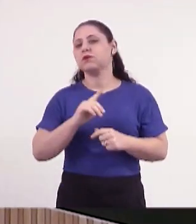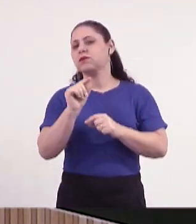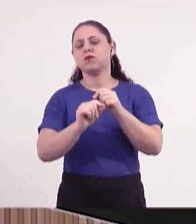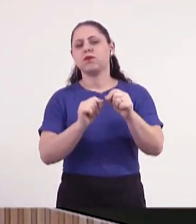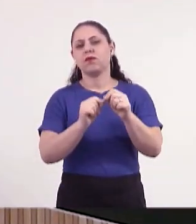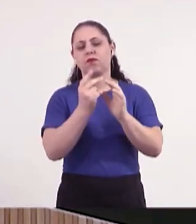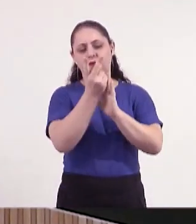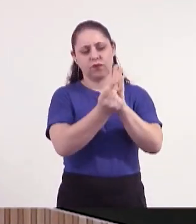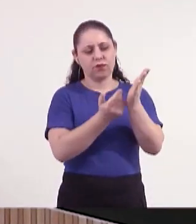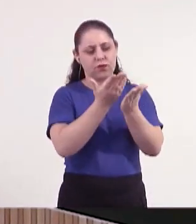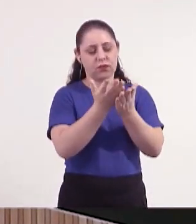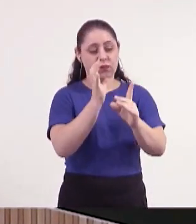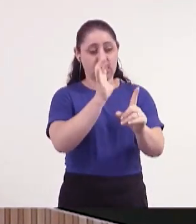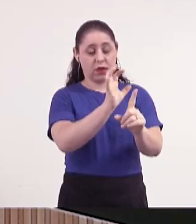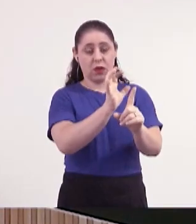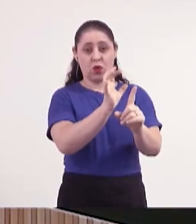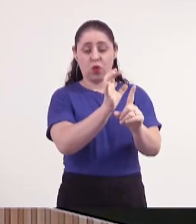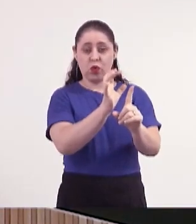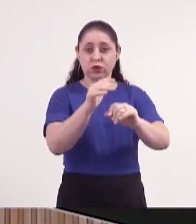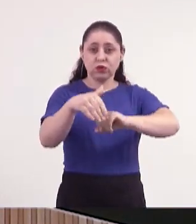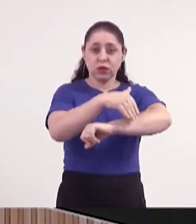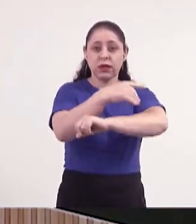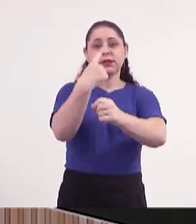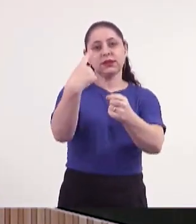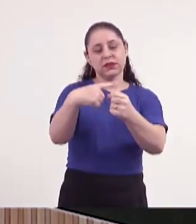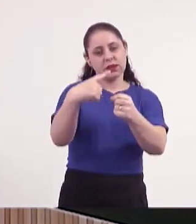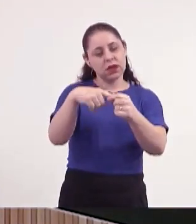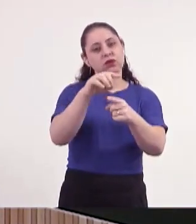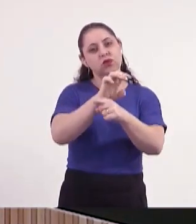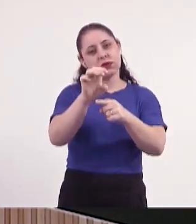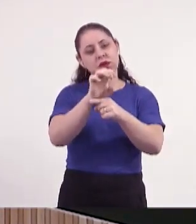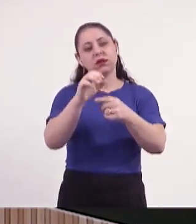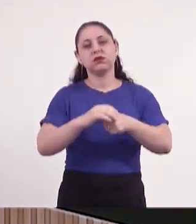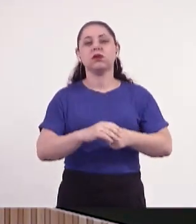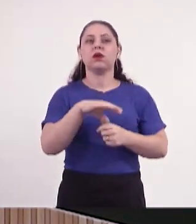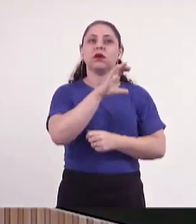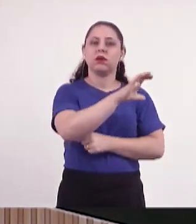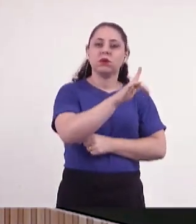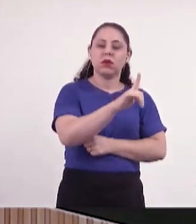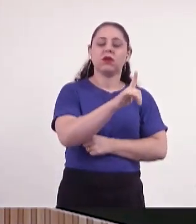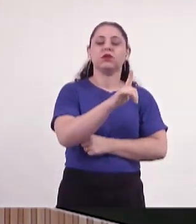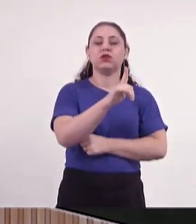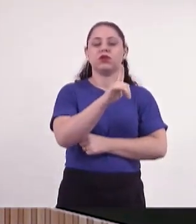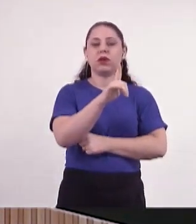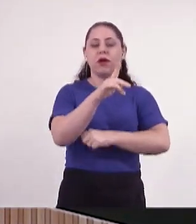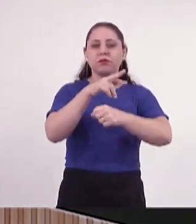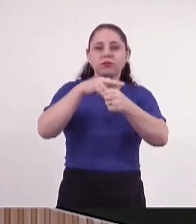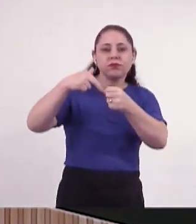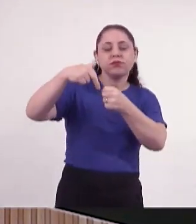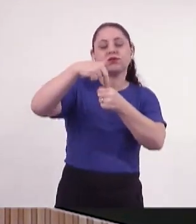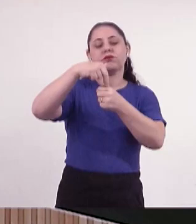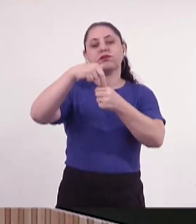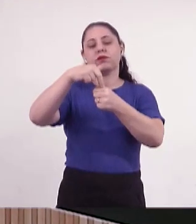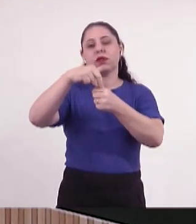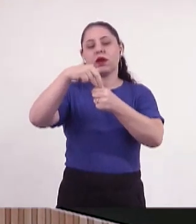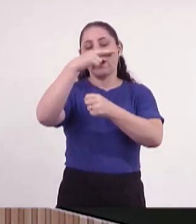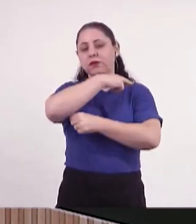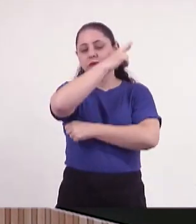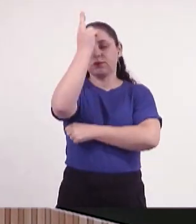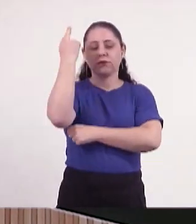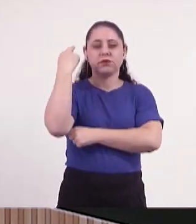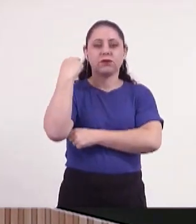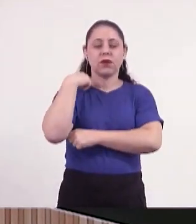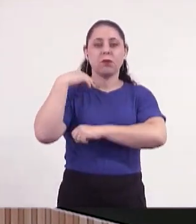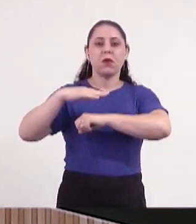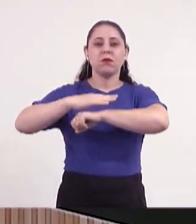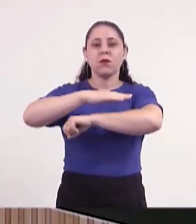de rodovias, ela impacta várias cidades aqui do nosso estado. Campo Grande, Ribas do Rio Pardo, Santa Rita do Pardo,